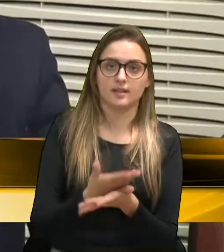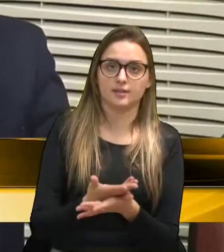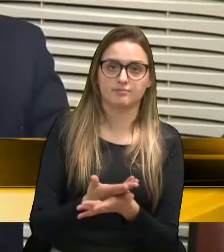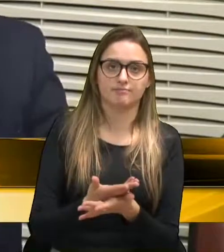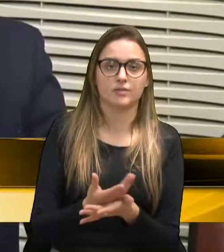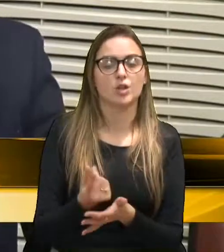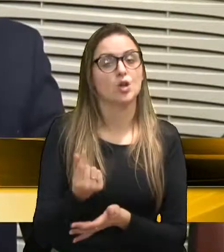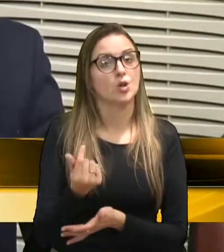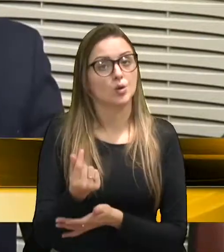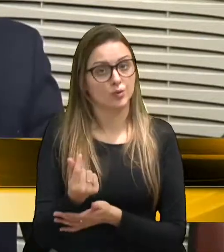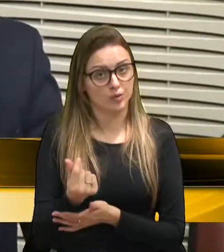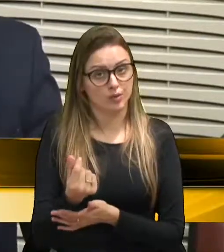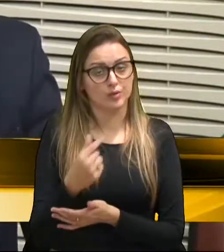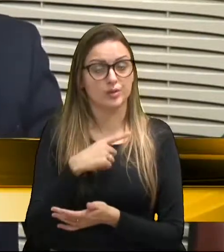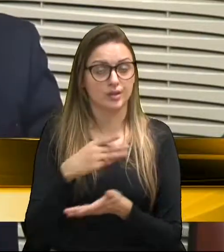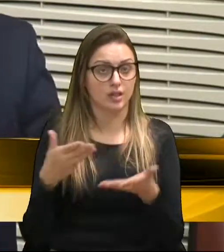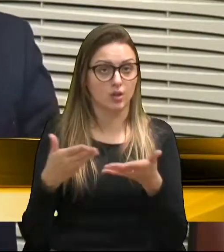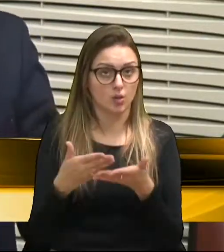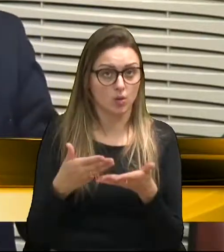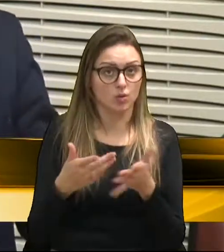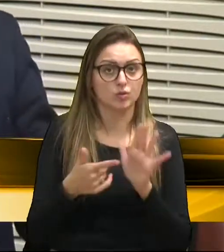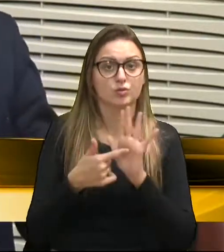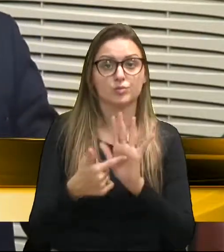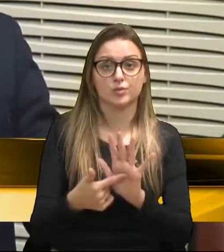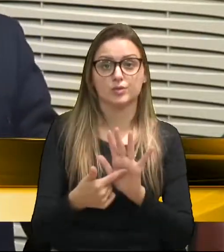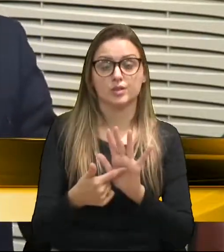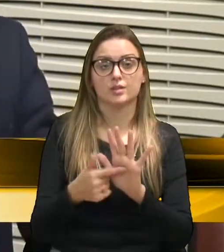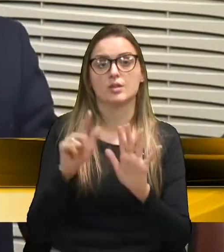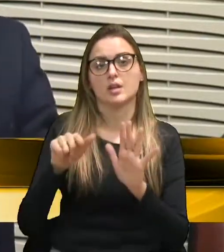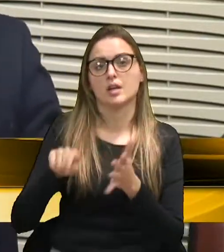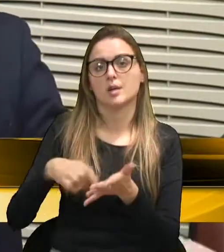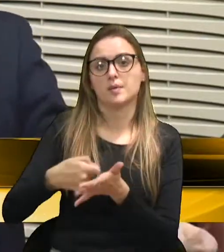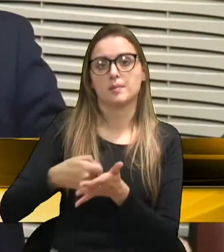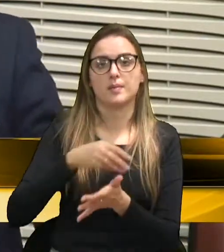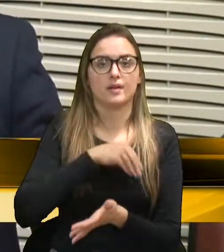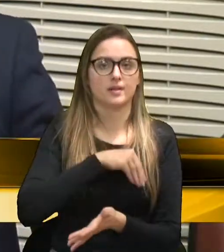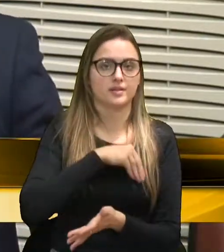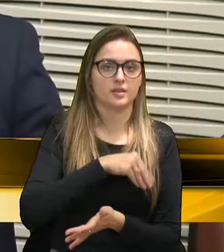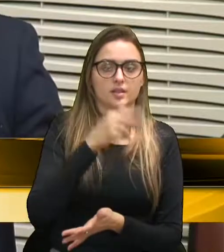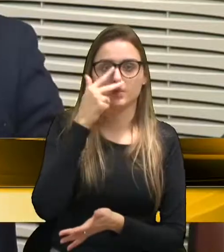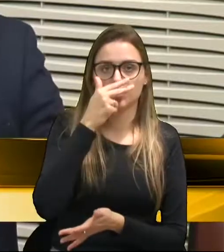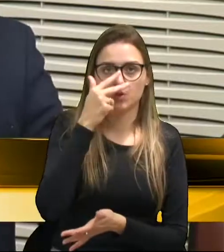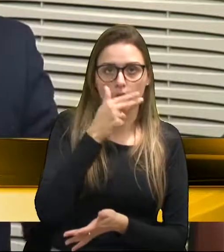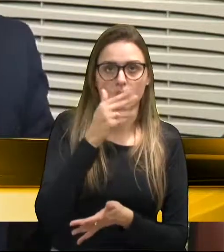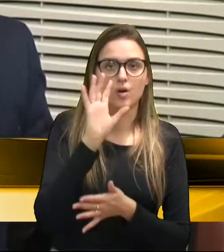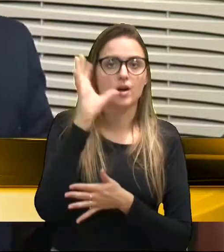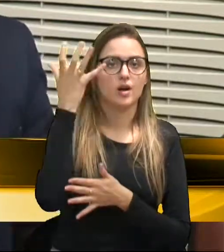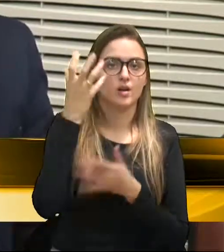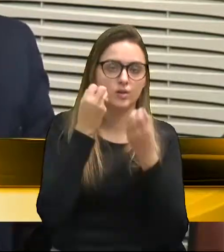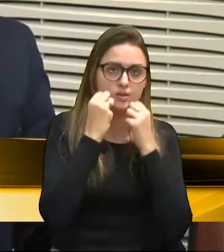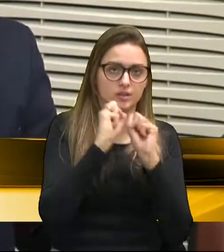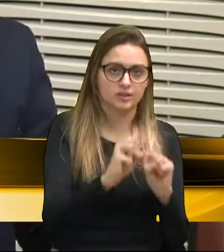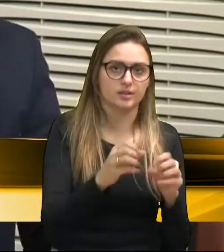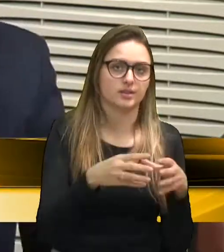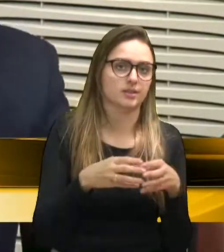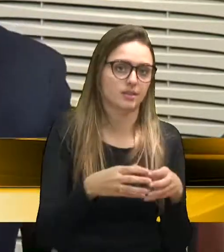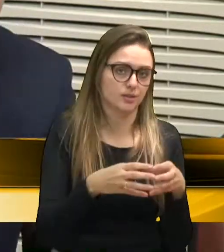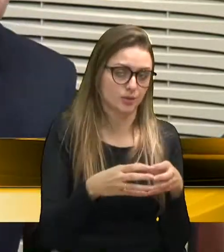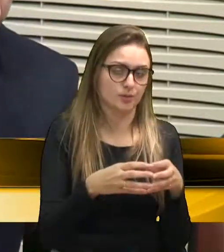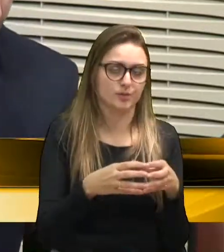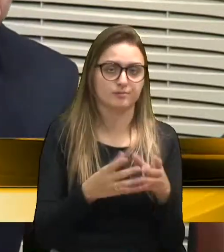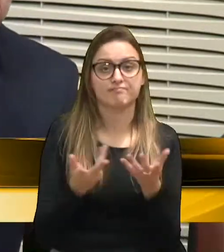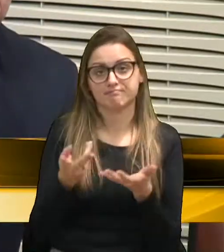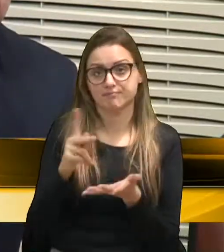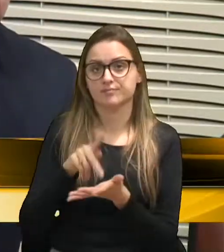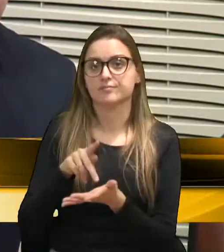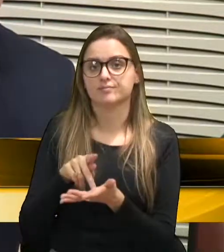Esses valores que estão aqui hoje, né, vão ser para pagar salário, assim como ocorre dentro da Secretaria do Turismo. Então,